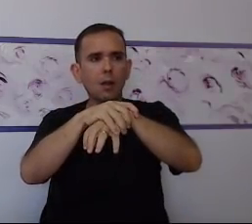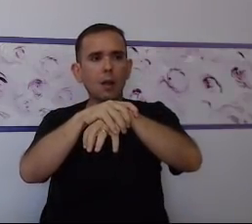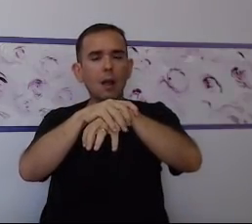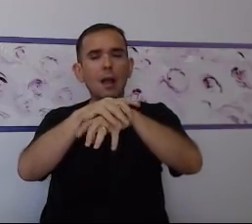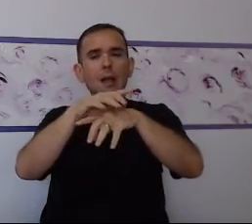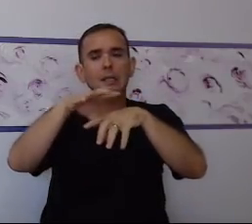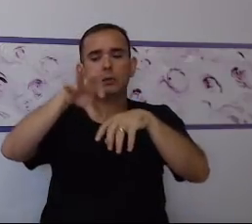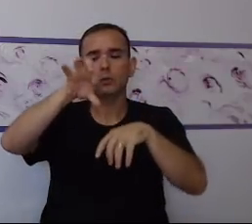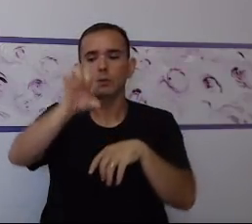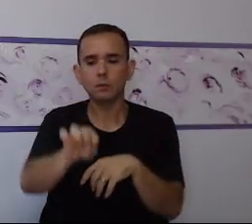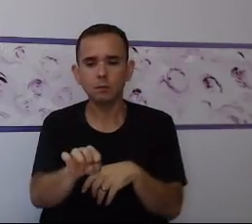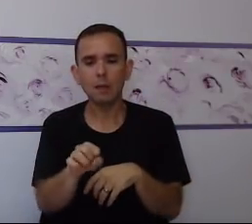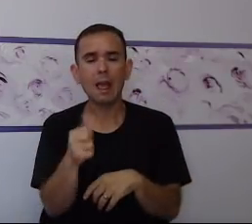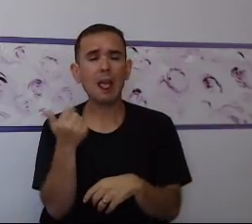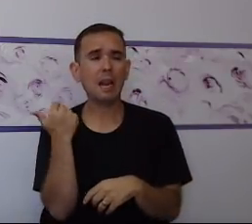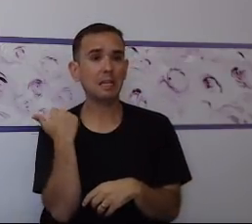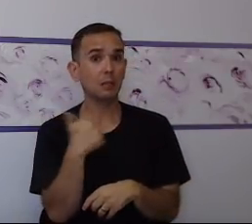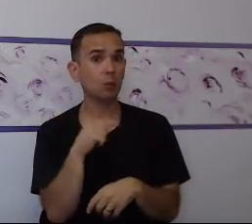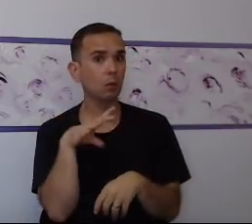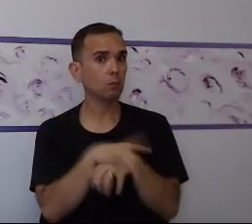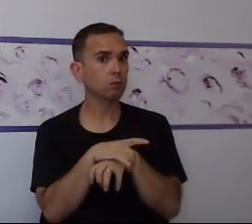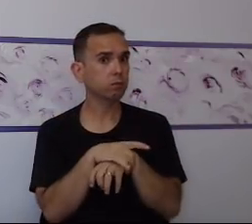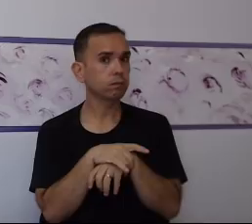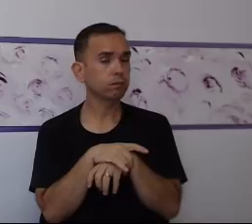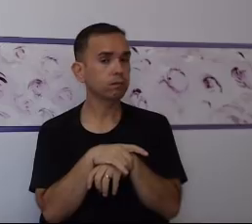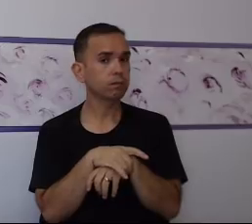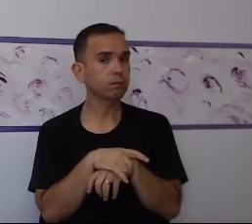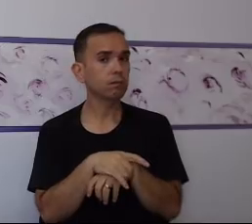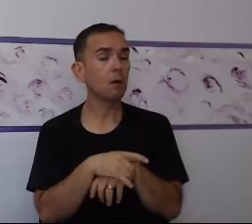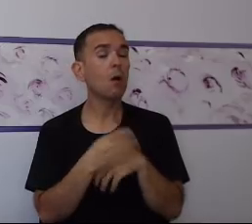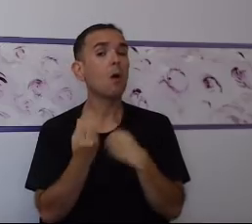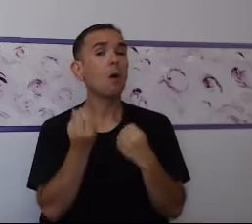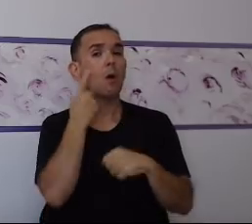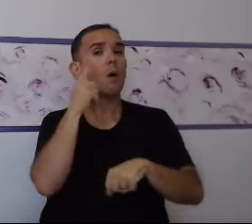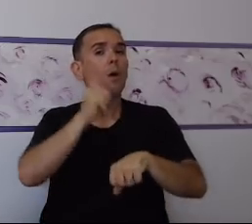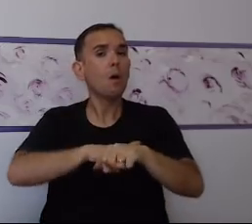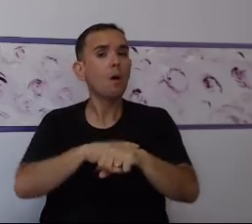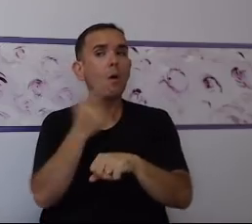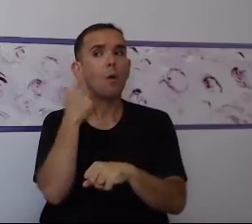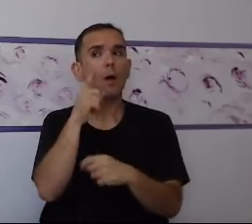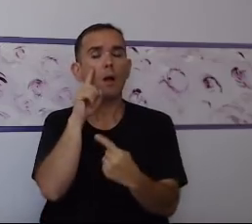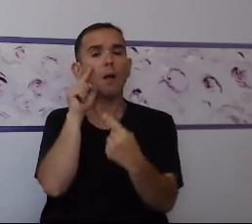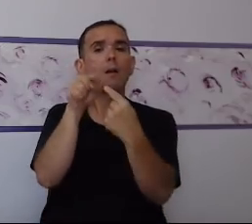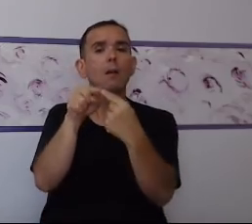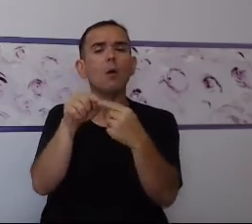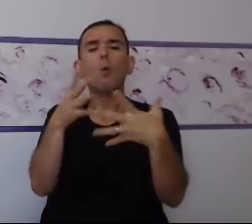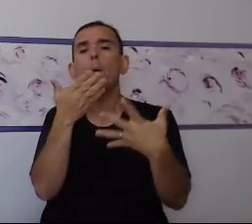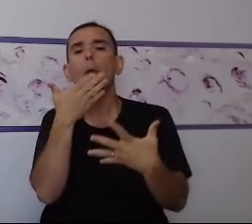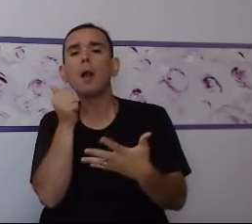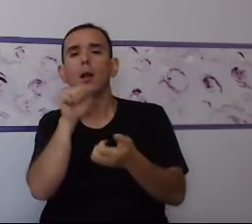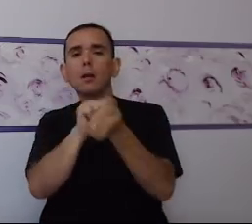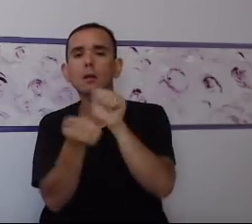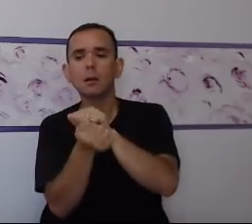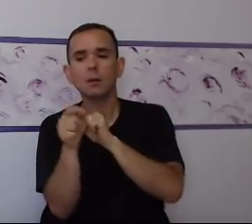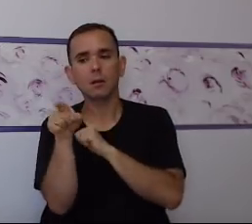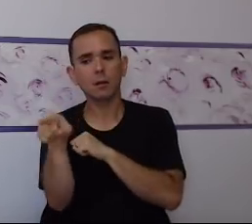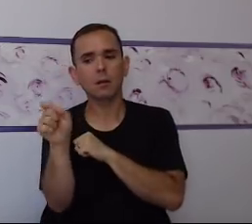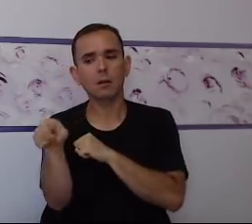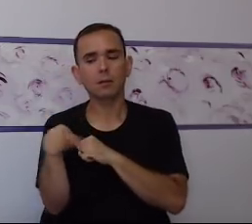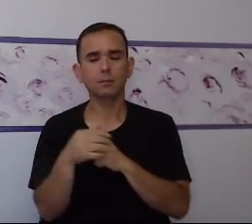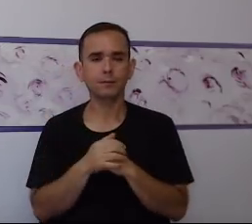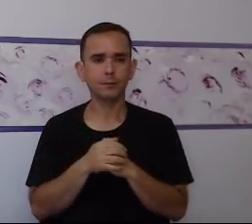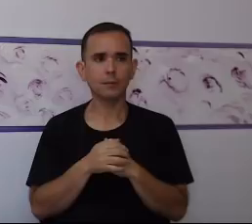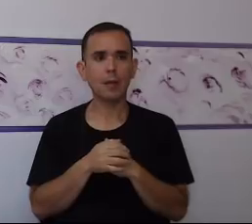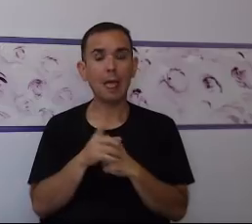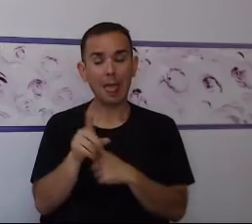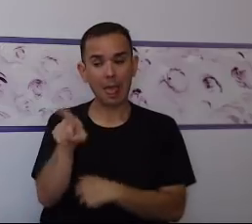palmar cilíndrica, ela não tem preensão. Então, a partir daí, a gente consegue identificar qual é o melhor adaptador para ela. Nesse caso,